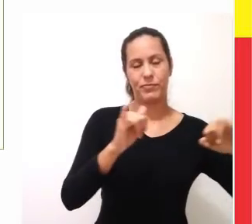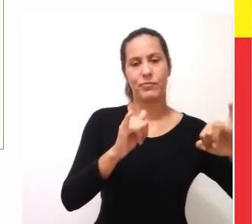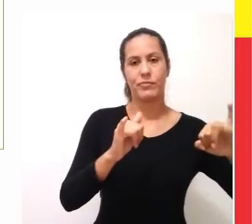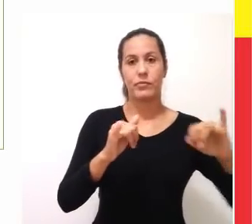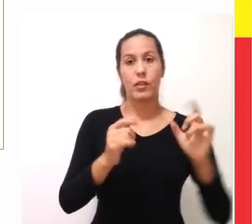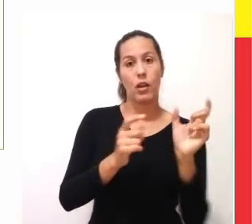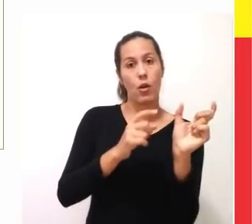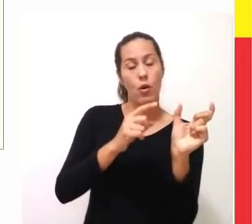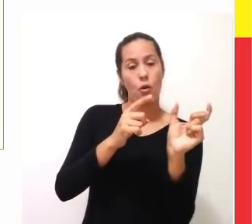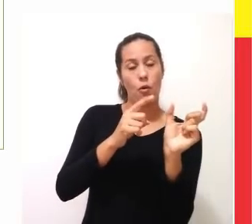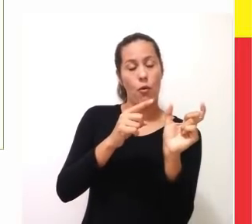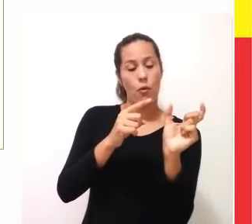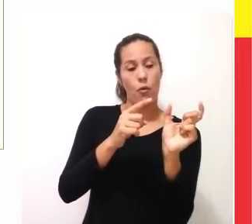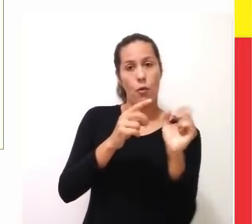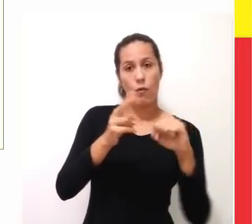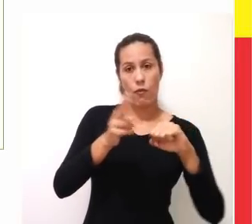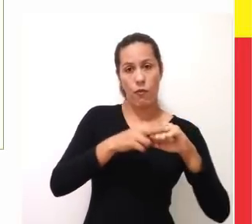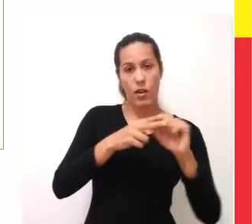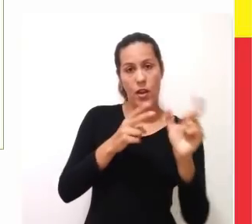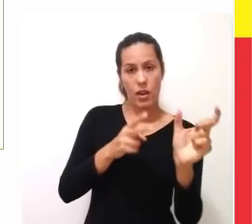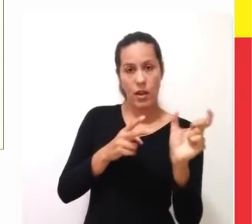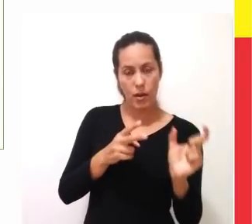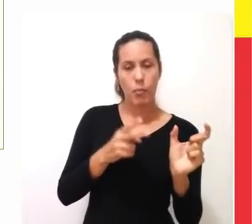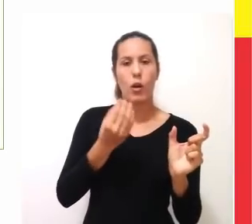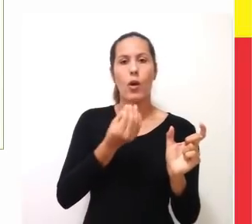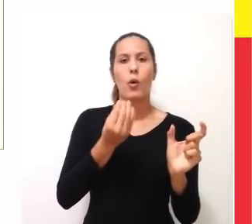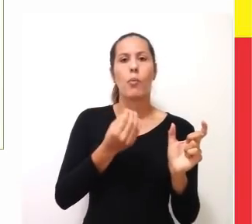O verbo é o ponto de articulação da